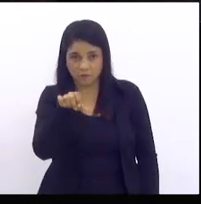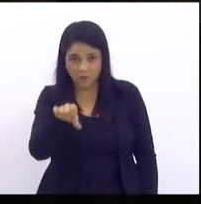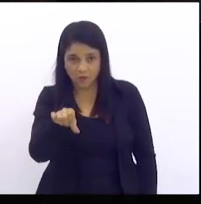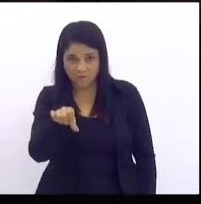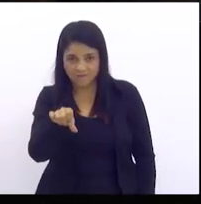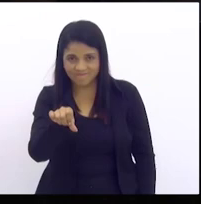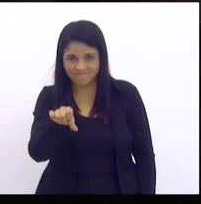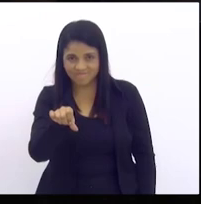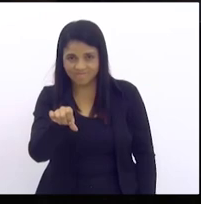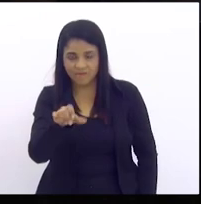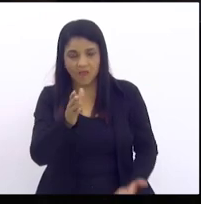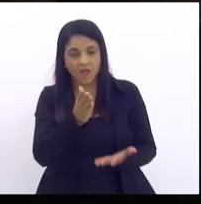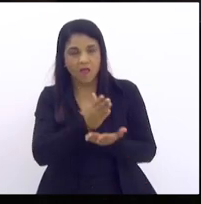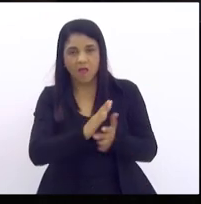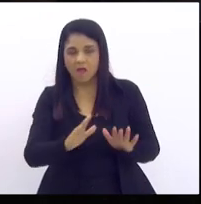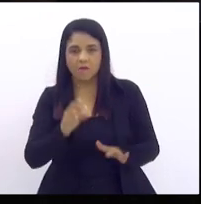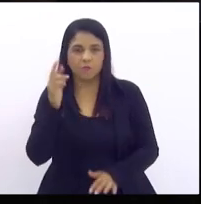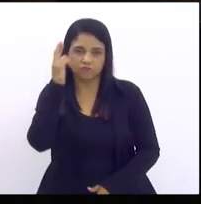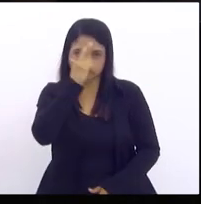acabou com essa vistoria.